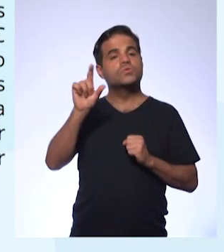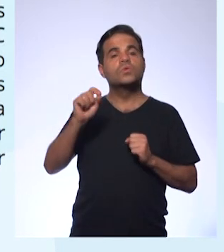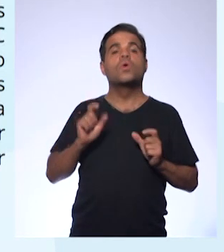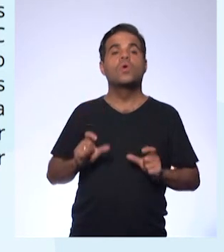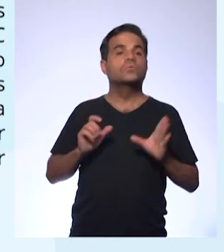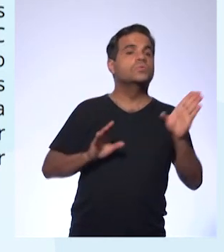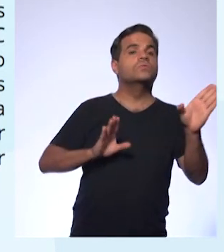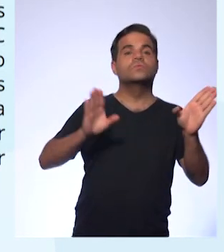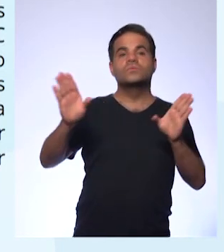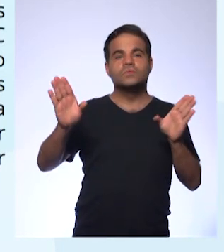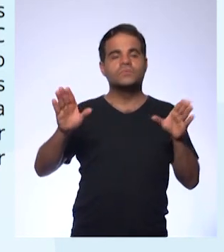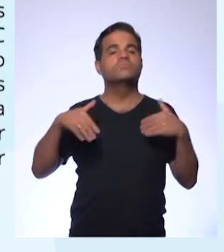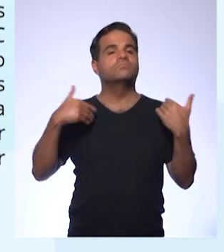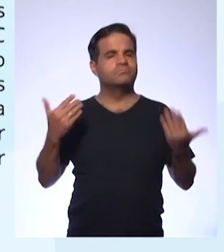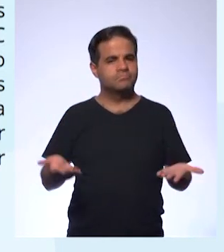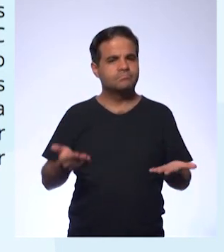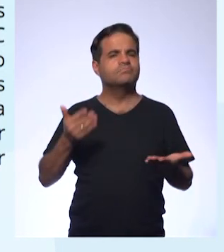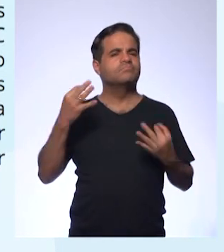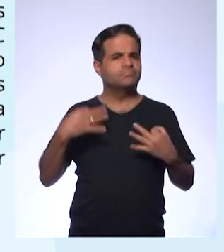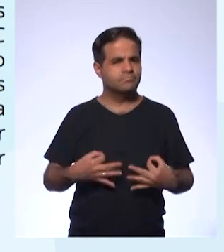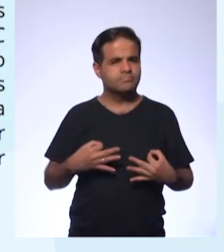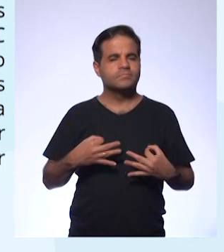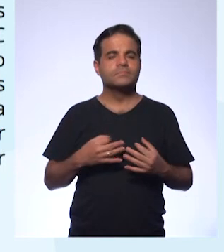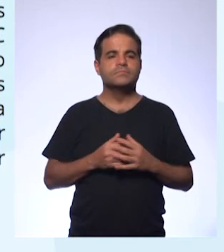ir e com embasamento sólido.